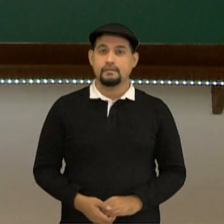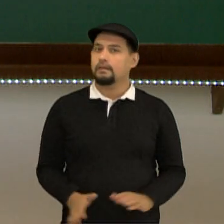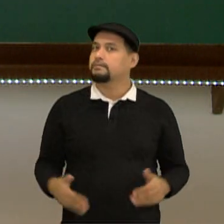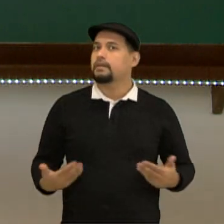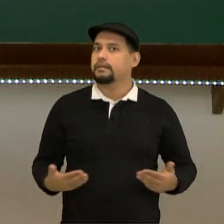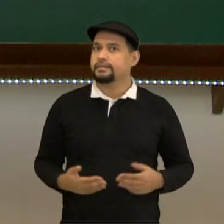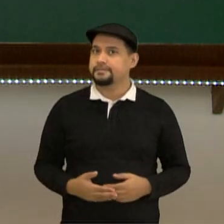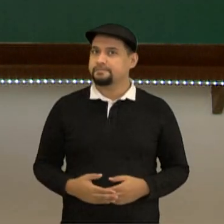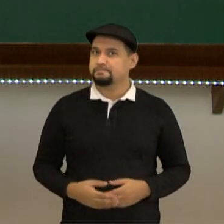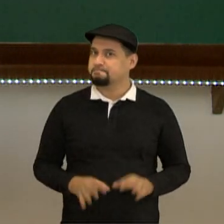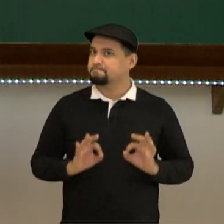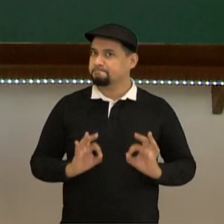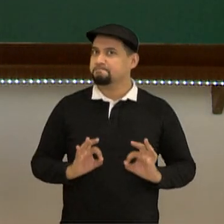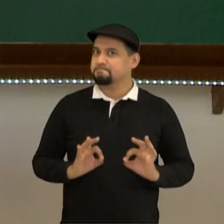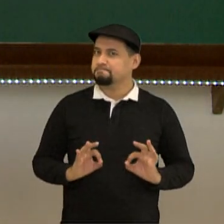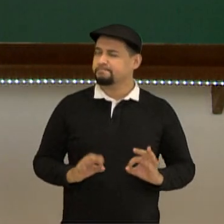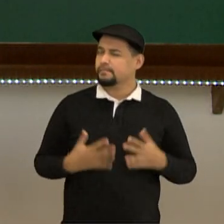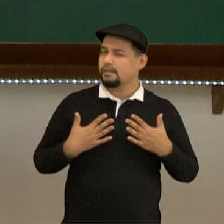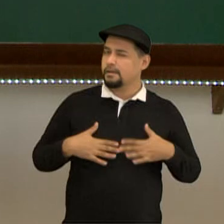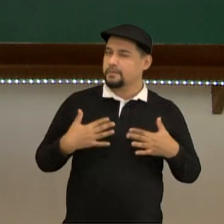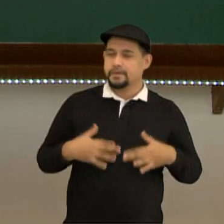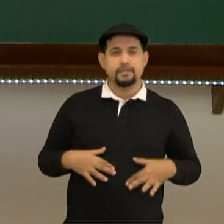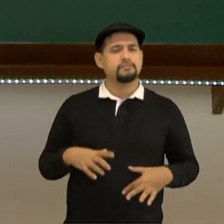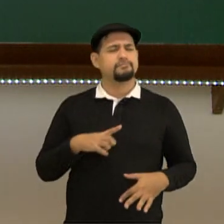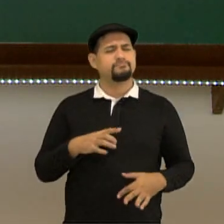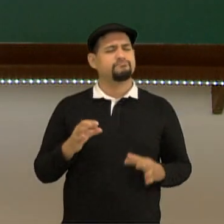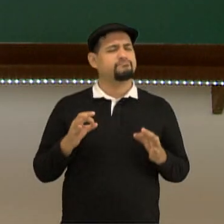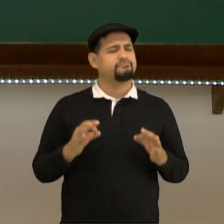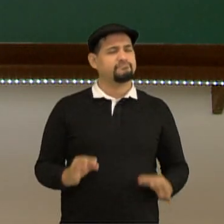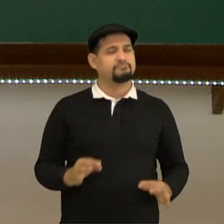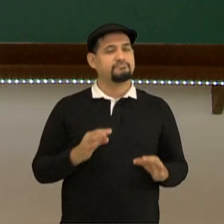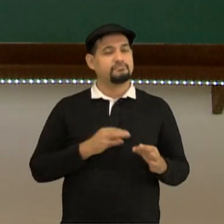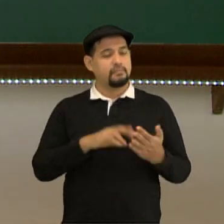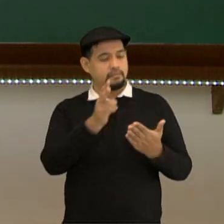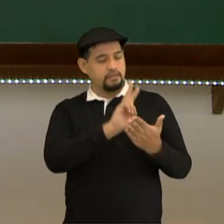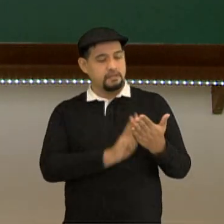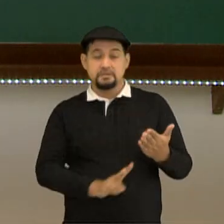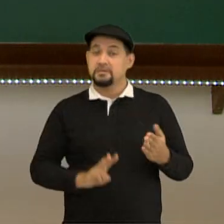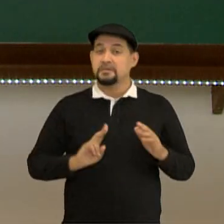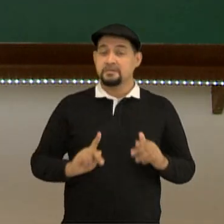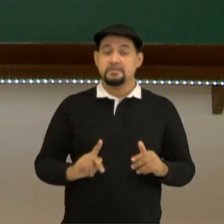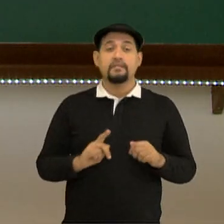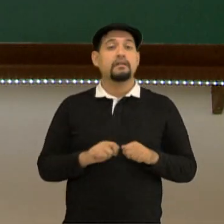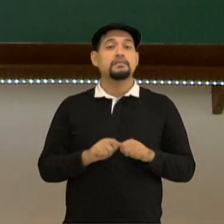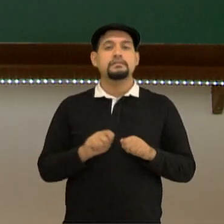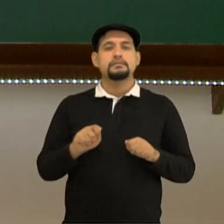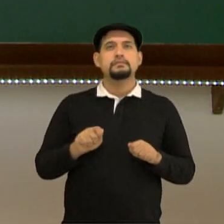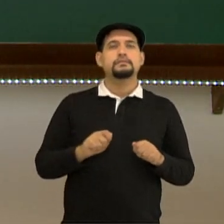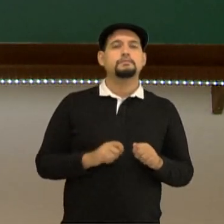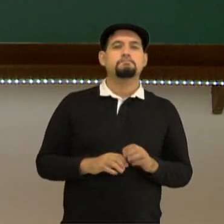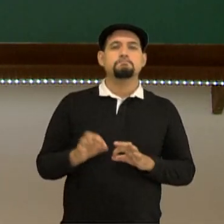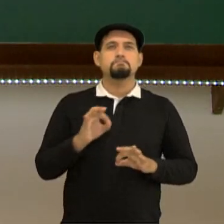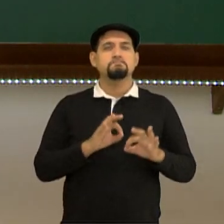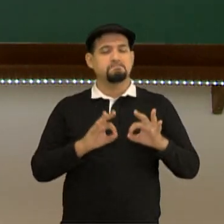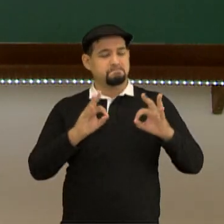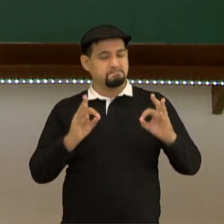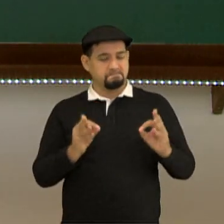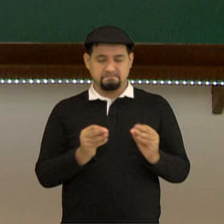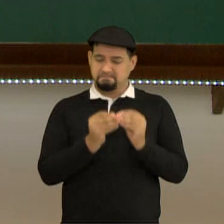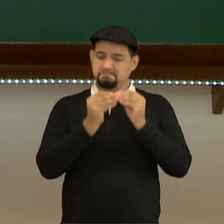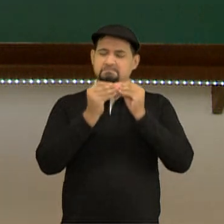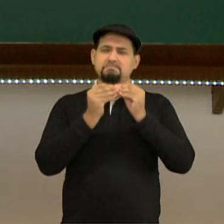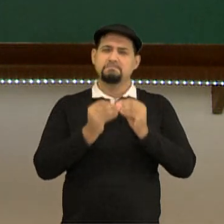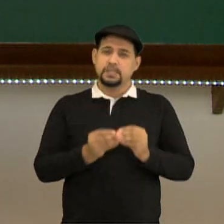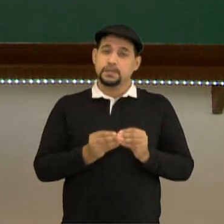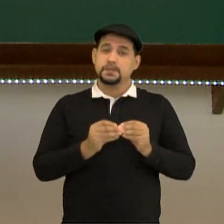E aí, galera, tudo bom? Tranquilo? Tenho certeza essa retomada tranquila, mas vai ajudar a fazer um fechamento do